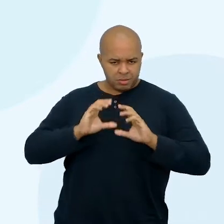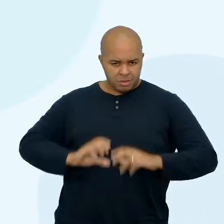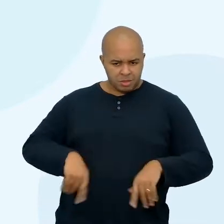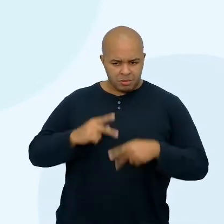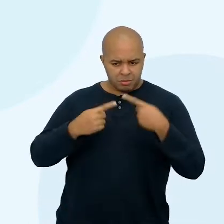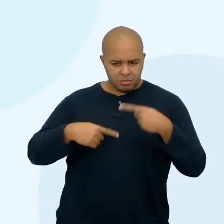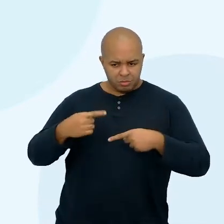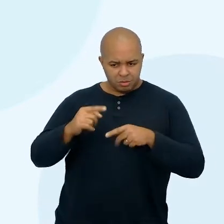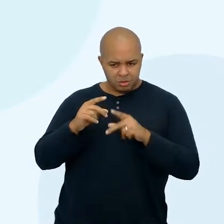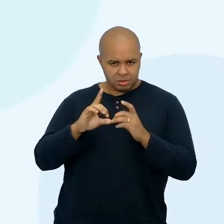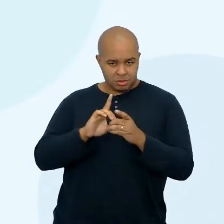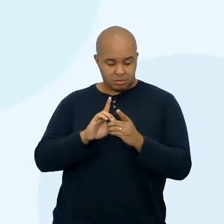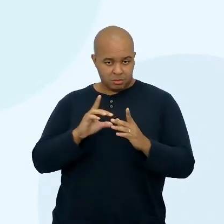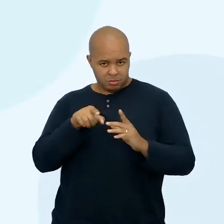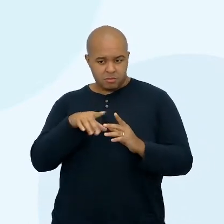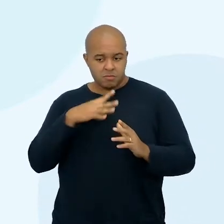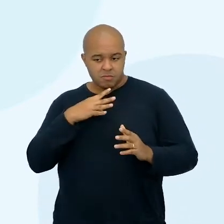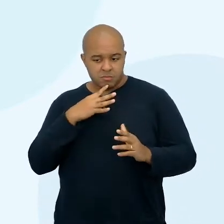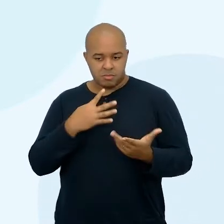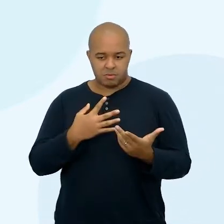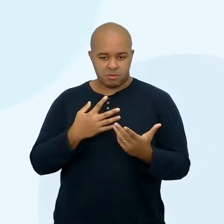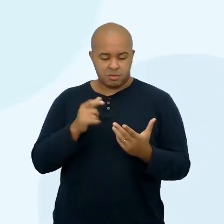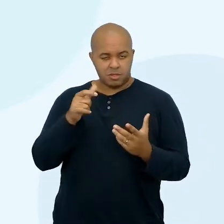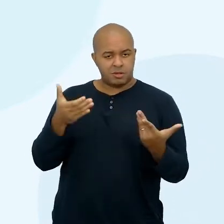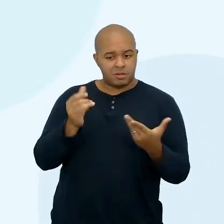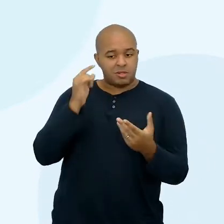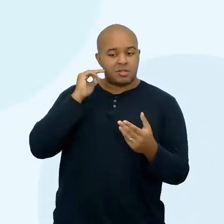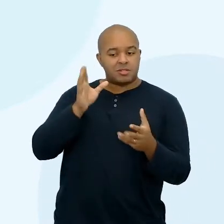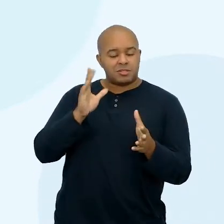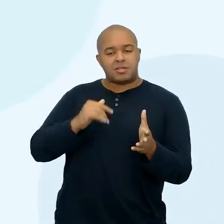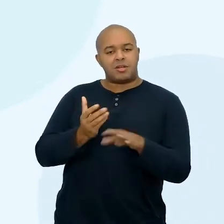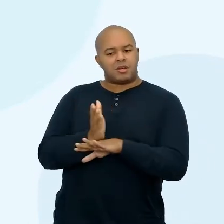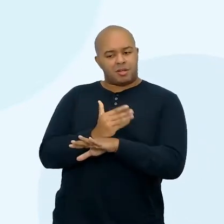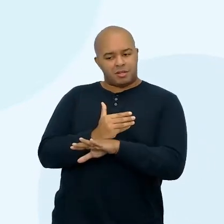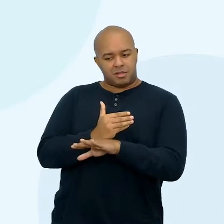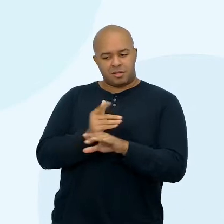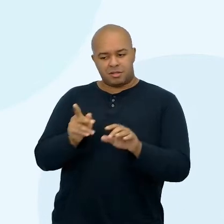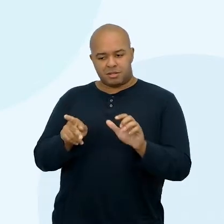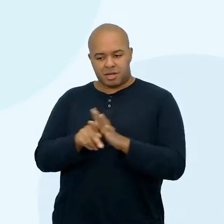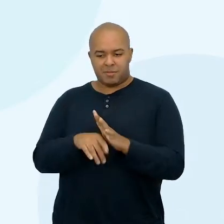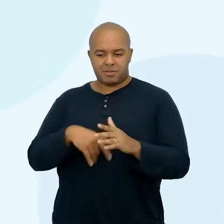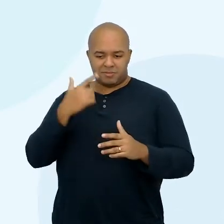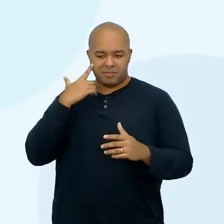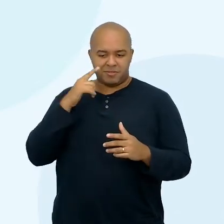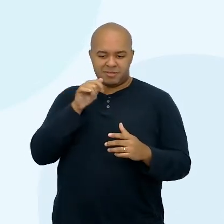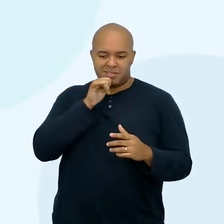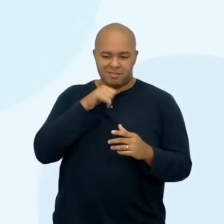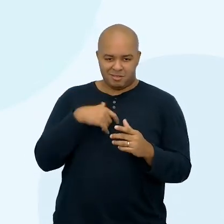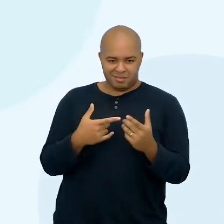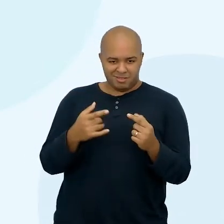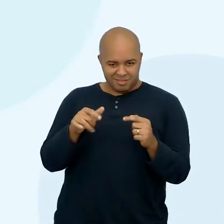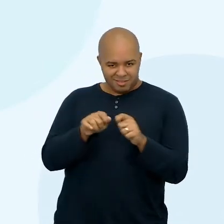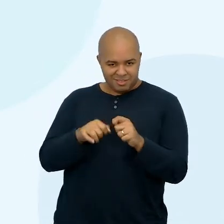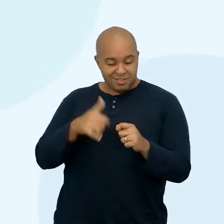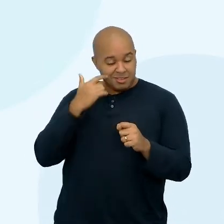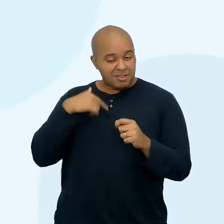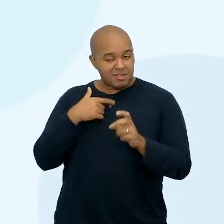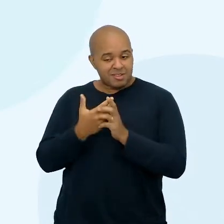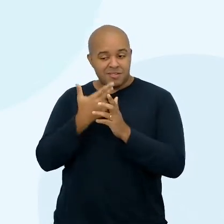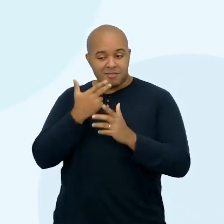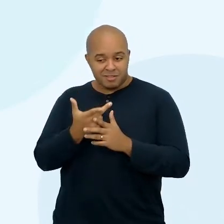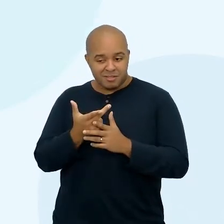de gênero, qualquer etnia. Isso está no plano das questões